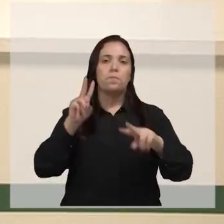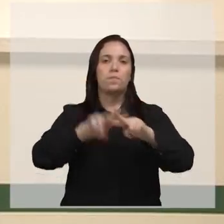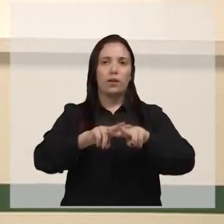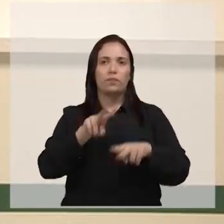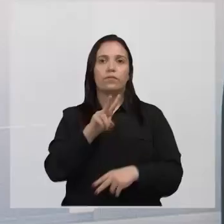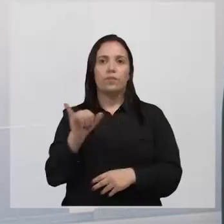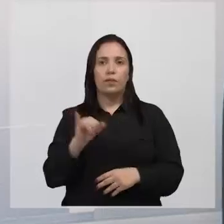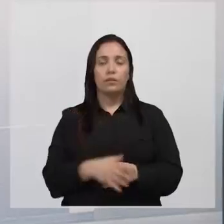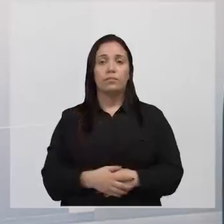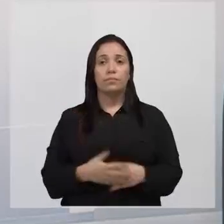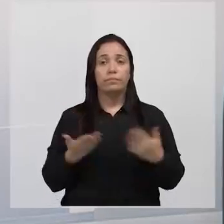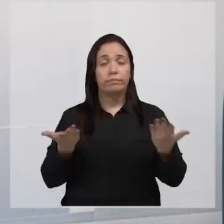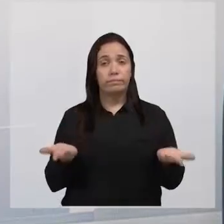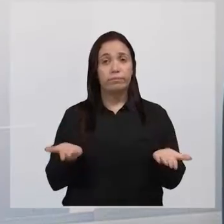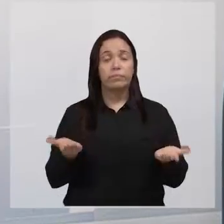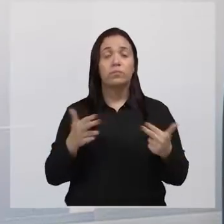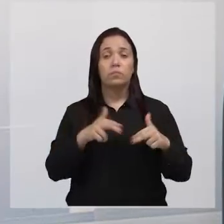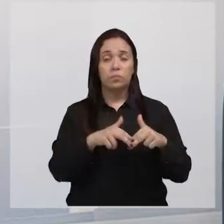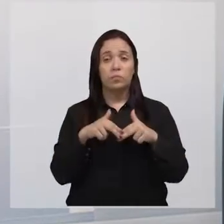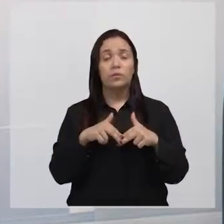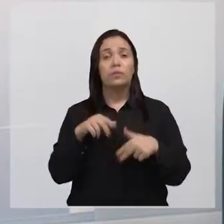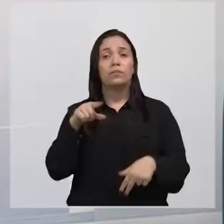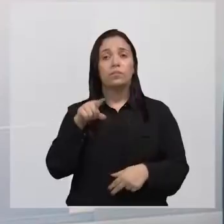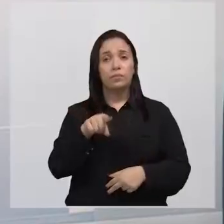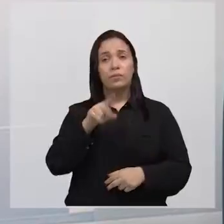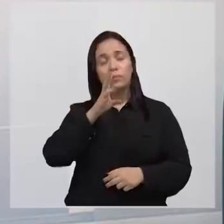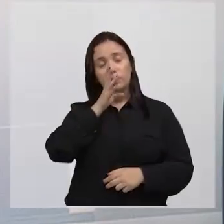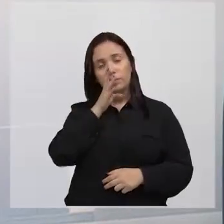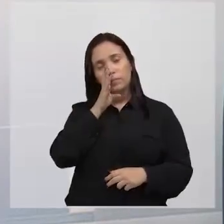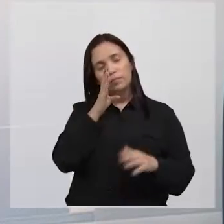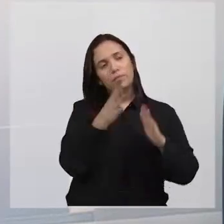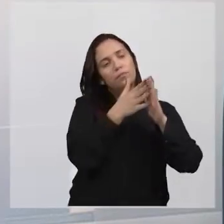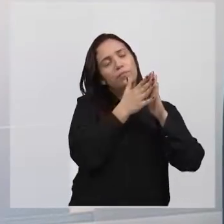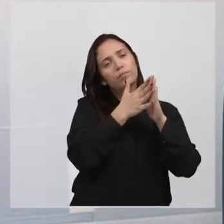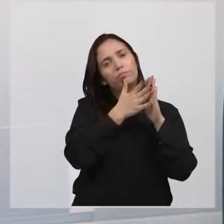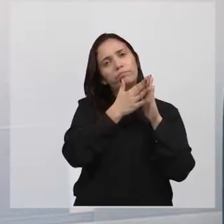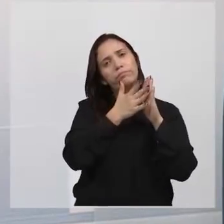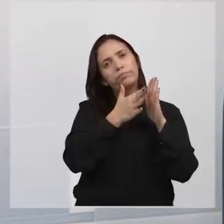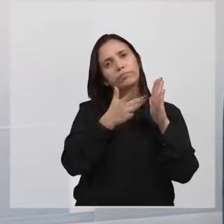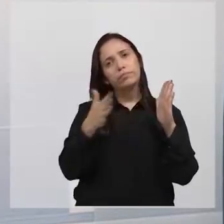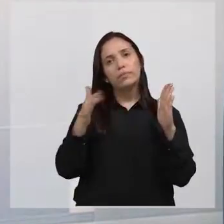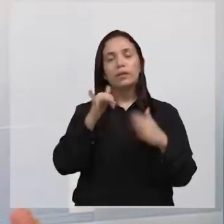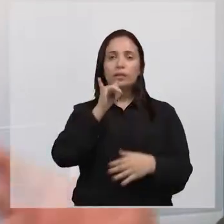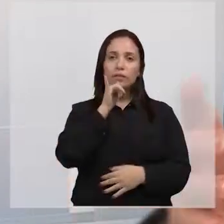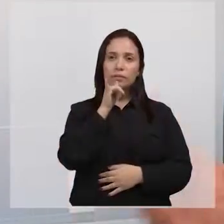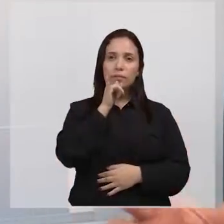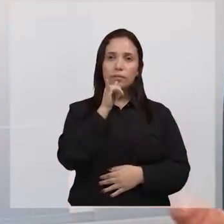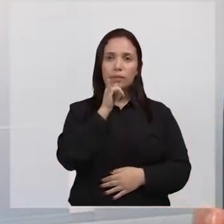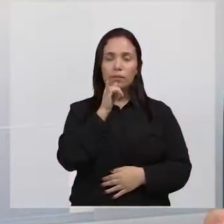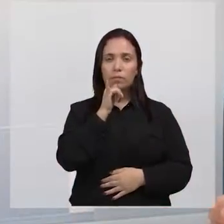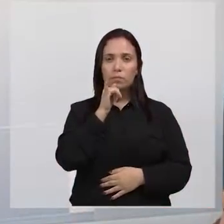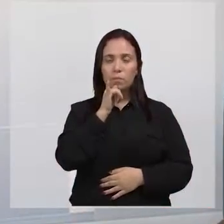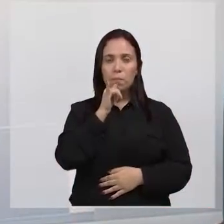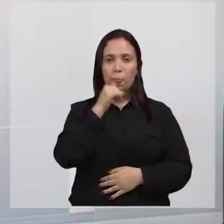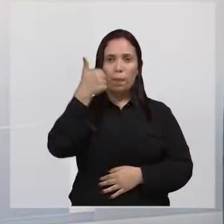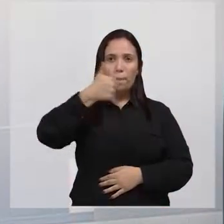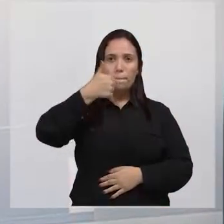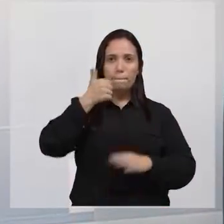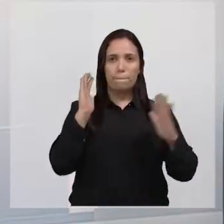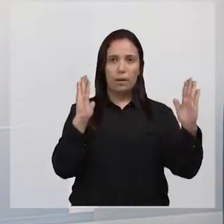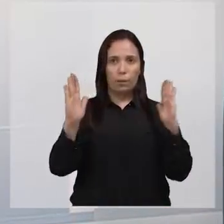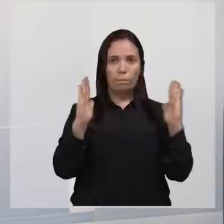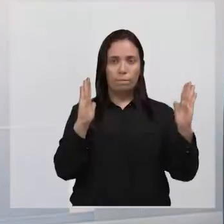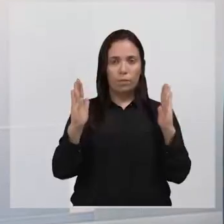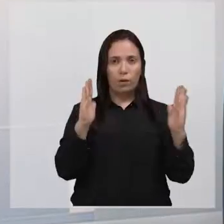breve. Esse processo que a gente assiste, Carlos Frederico, por exemplo, como eu falei no primeiro bloco, você